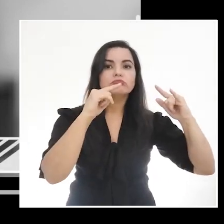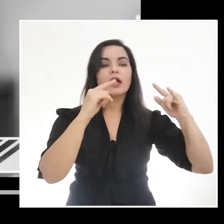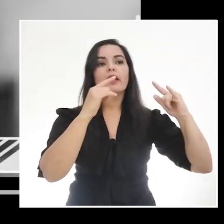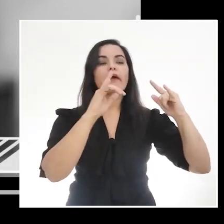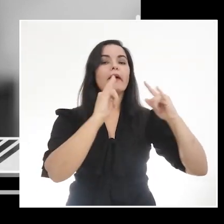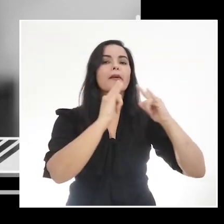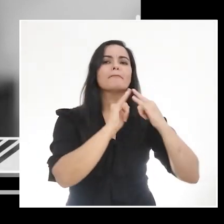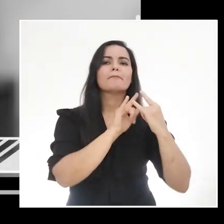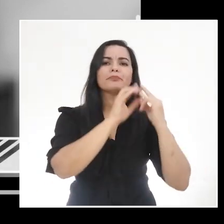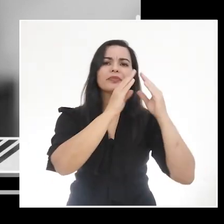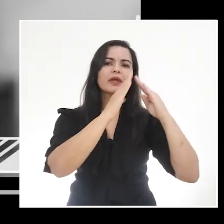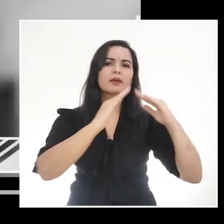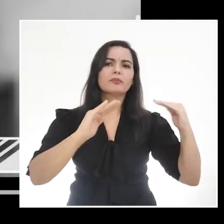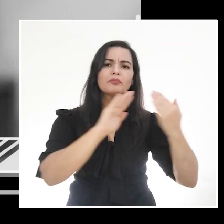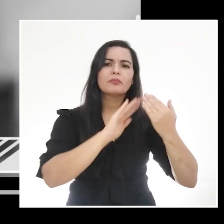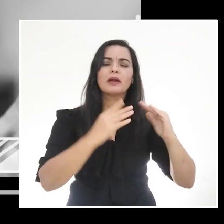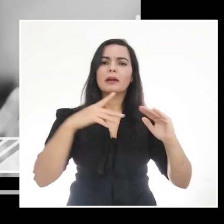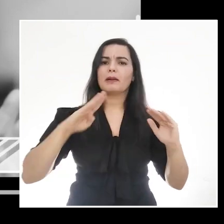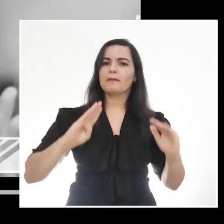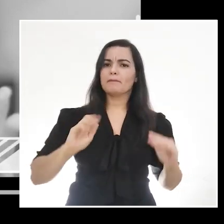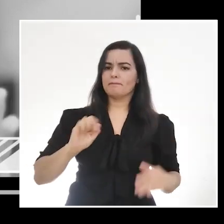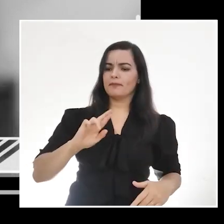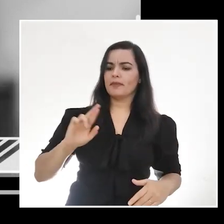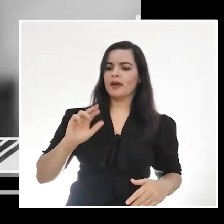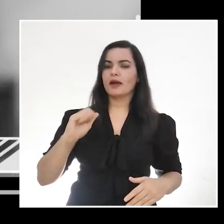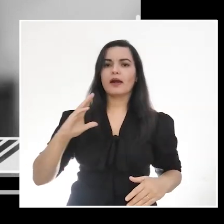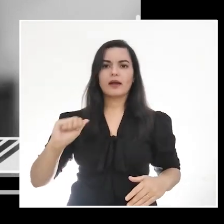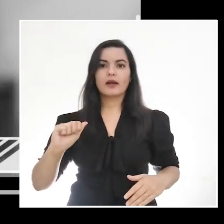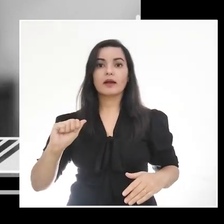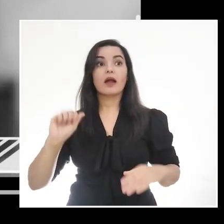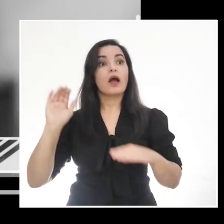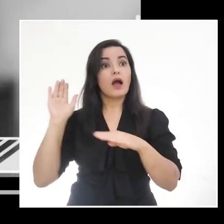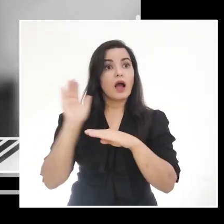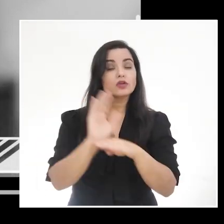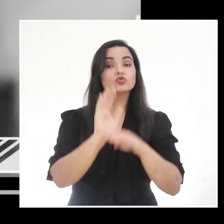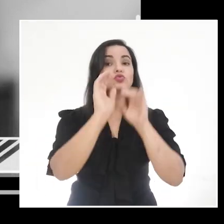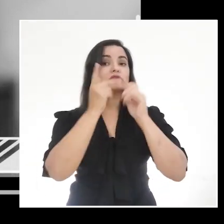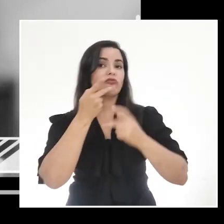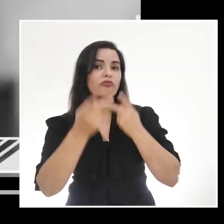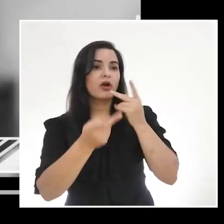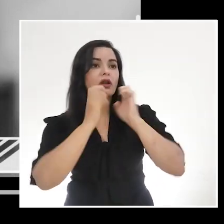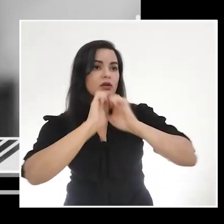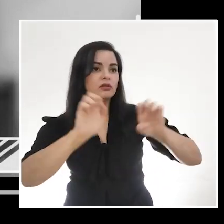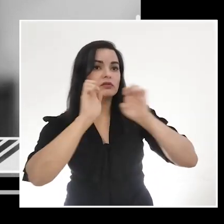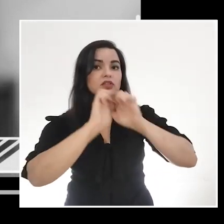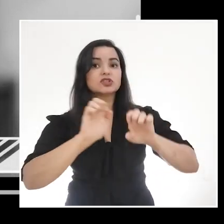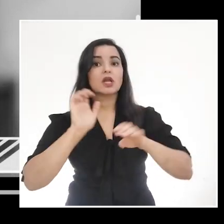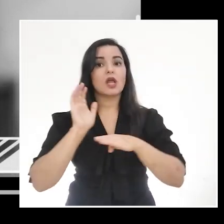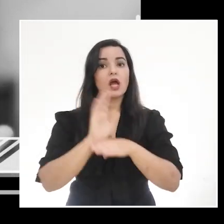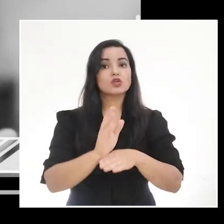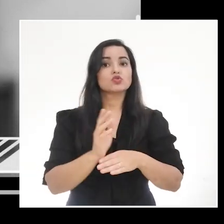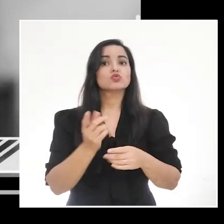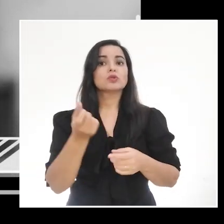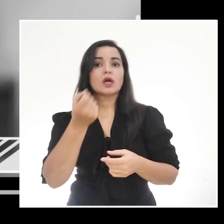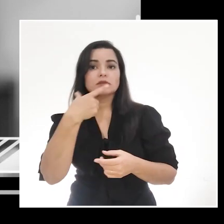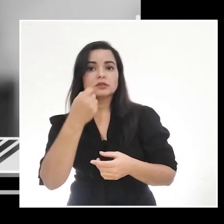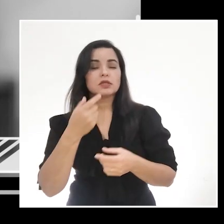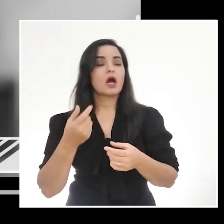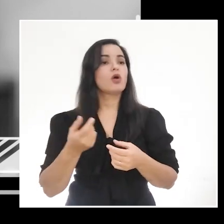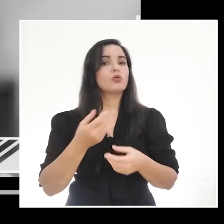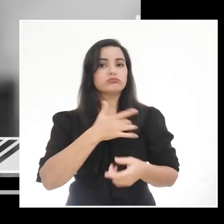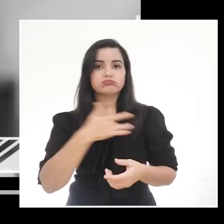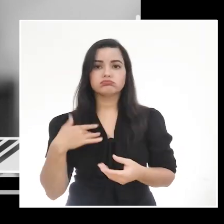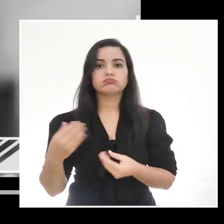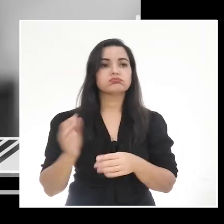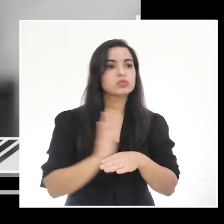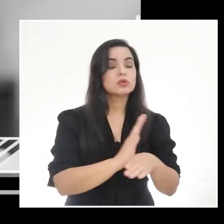de árvores ou de uma barraca de lona, a gente podia contribuir falando do Evangelho, levando algum